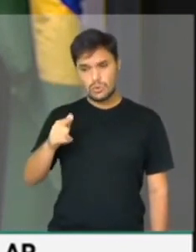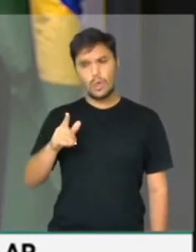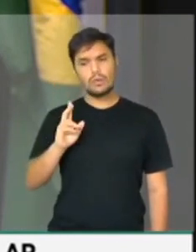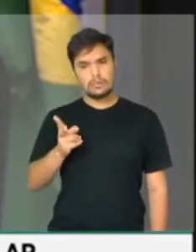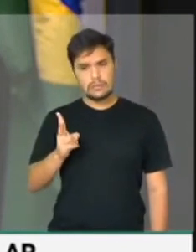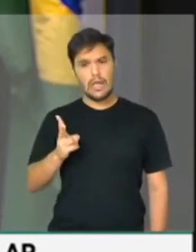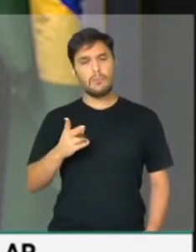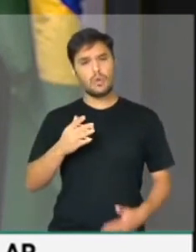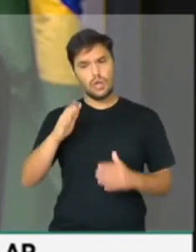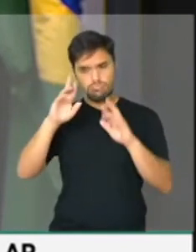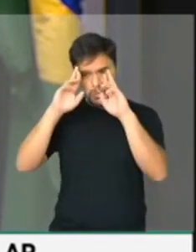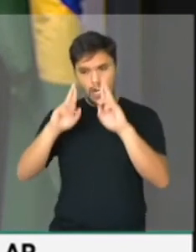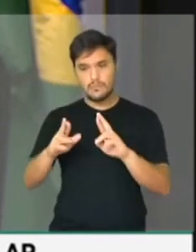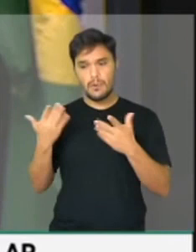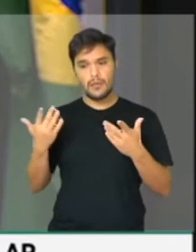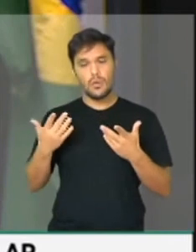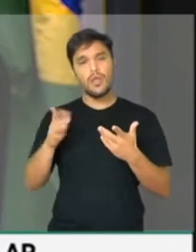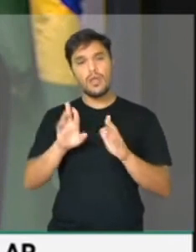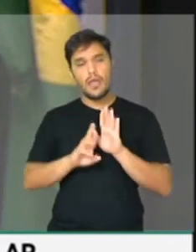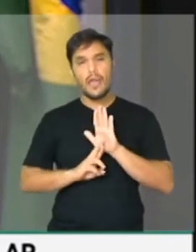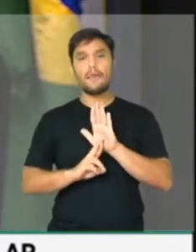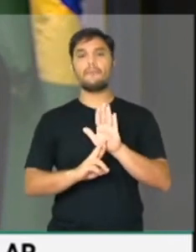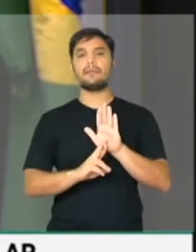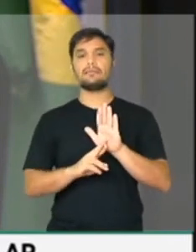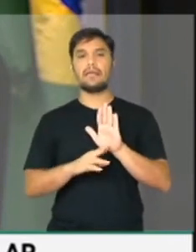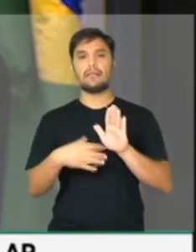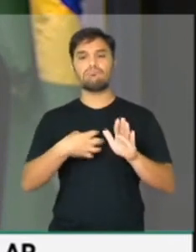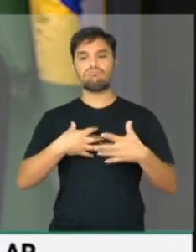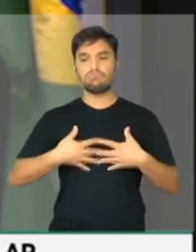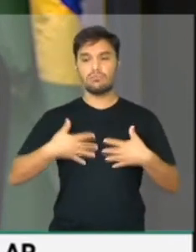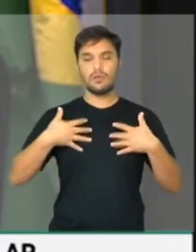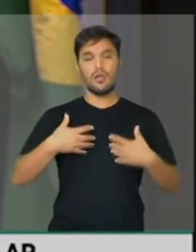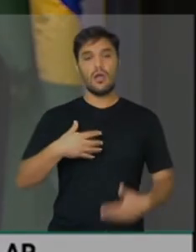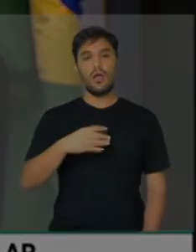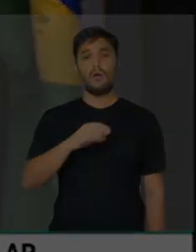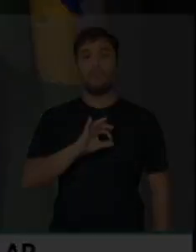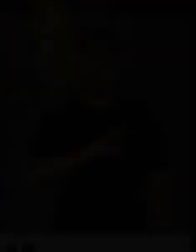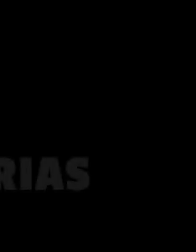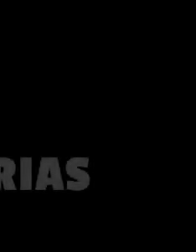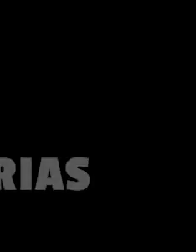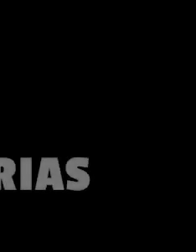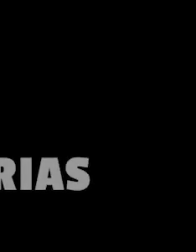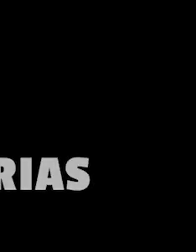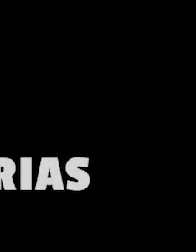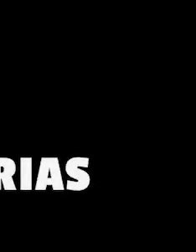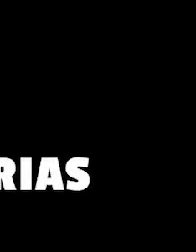sempre o nosso respeito e representa a honrosa Polícia Civil. Obrigado.